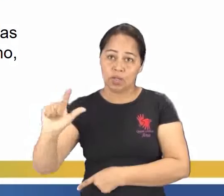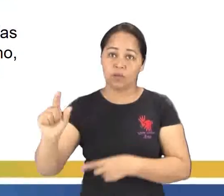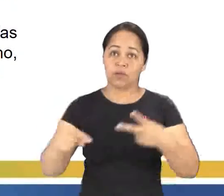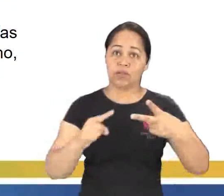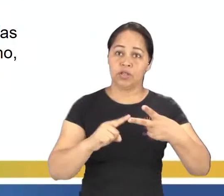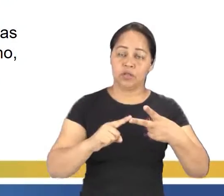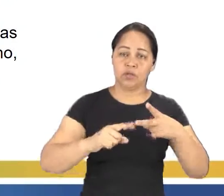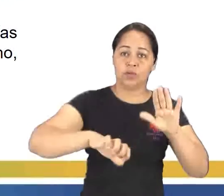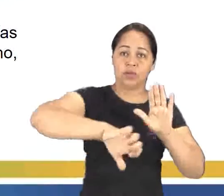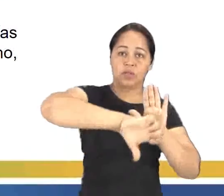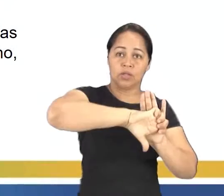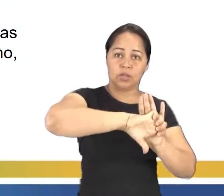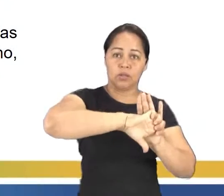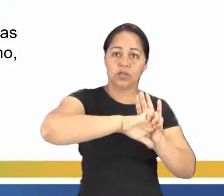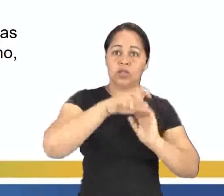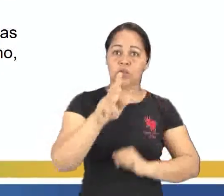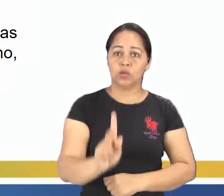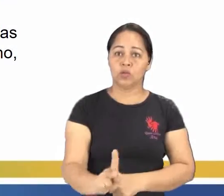duas